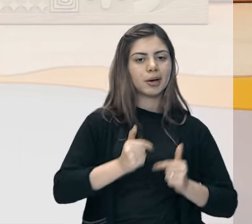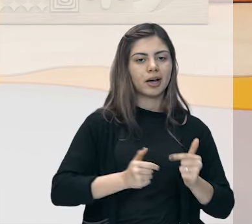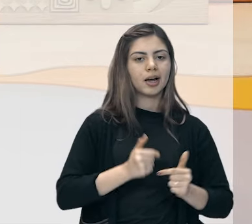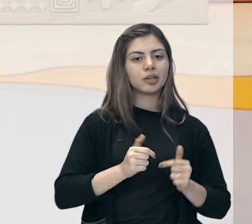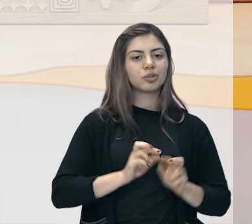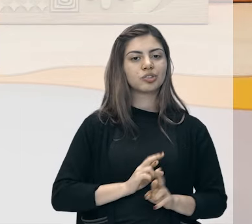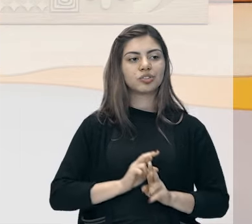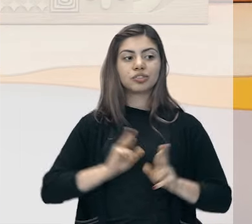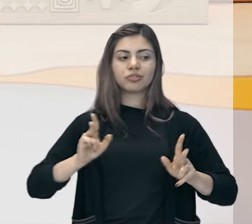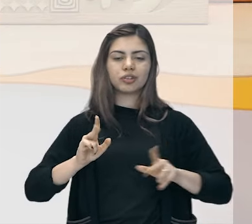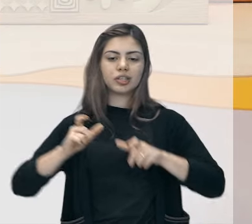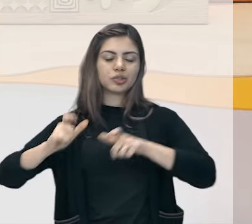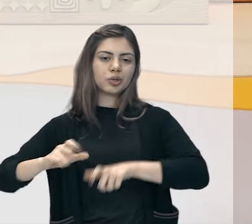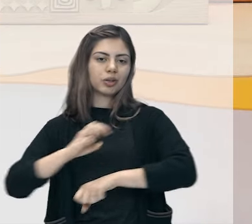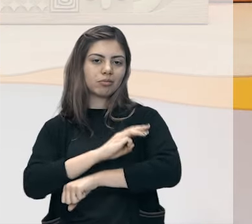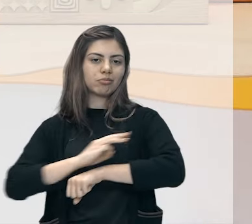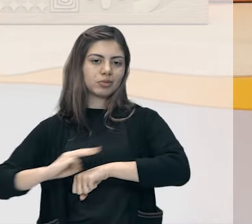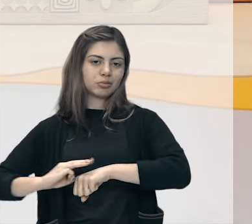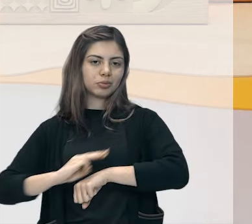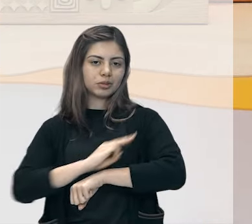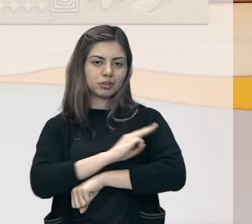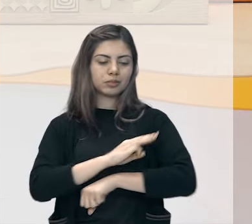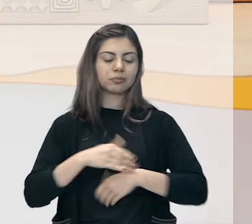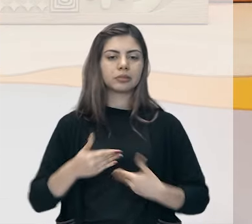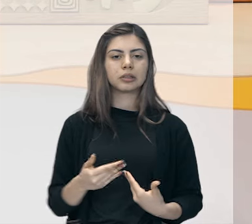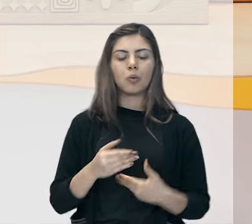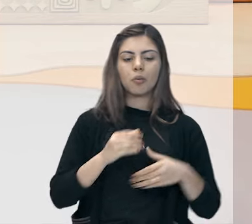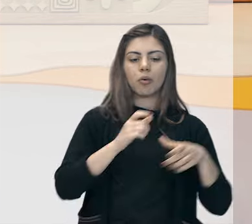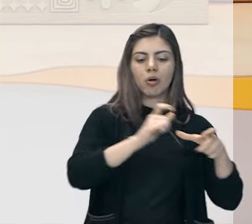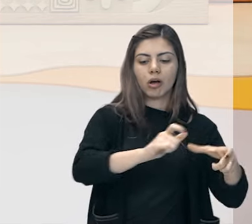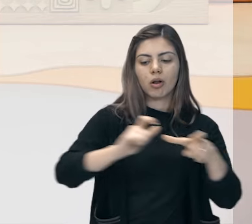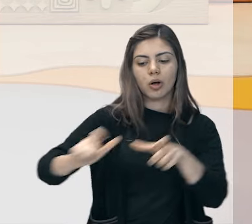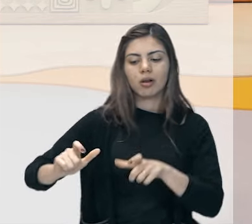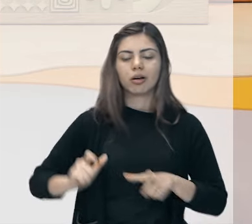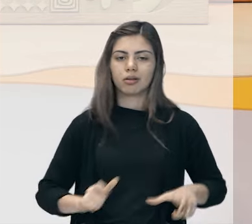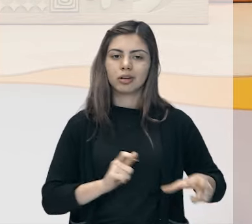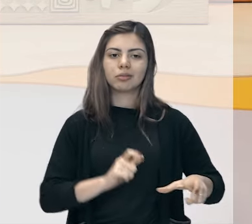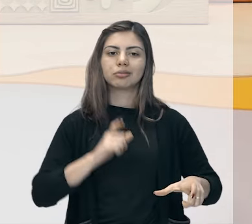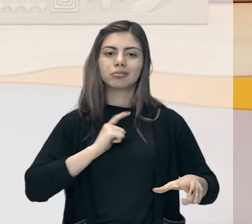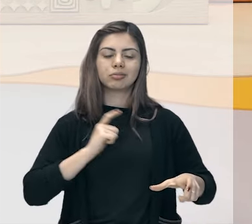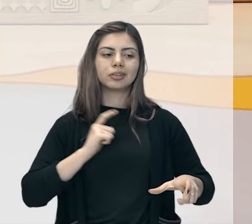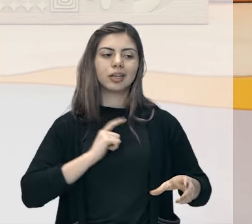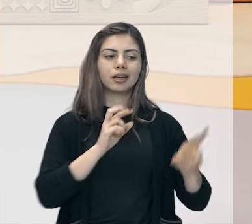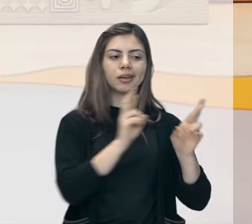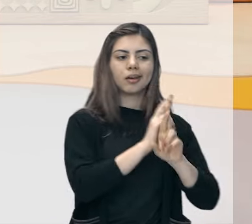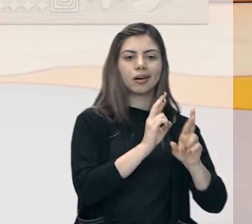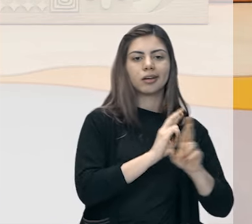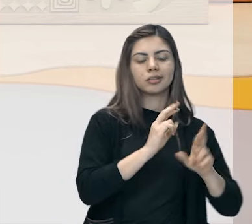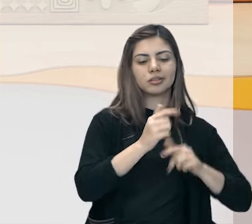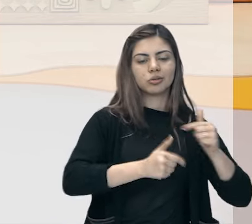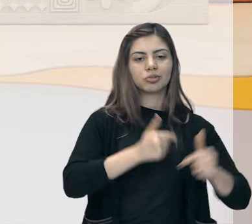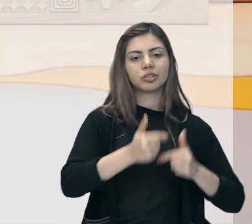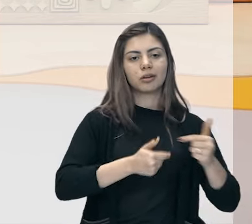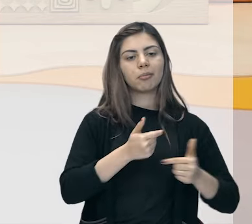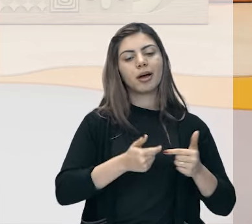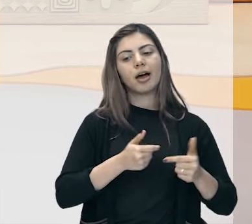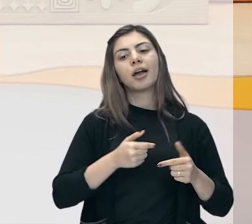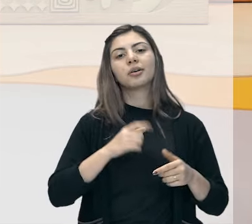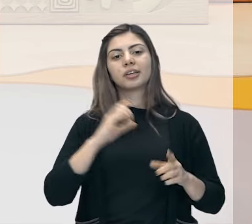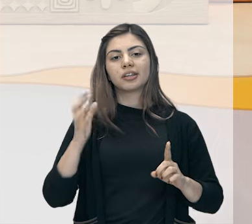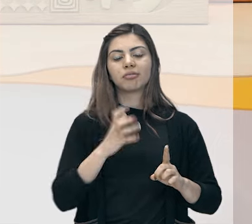da Mesopotâmia. Porque, como o professor falou, cada região vai ter ali a sua relação de trabalho amoldada pelas relações